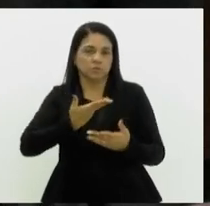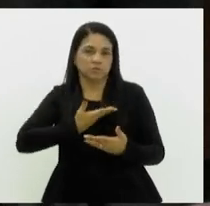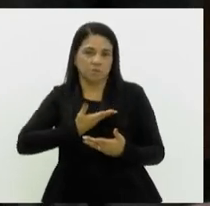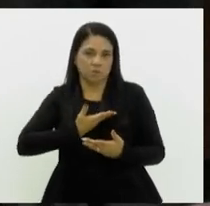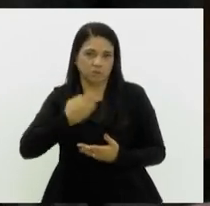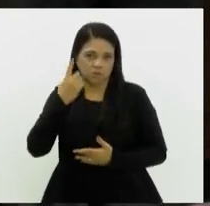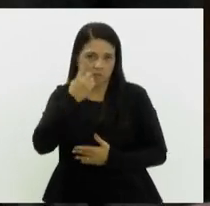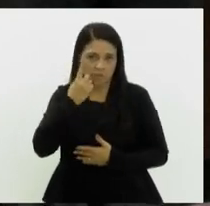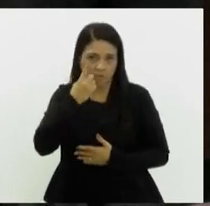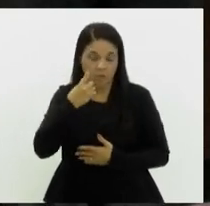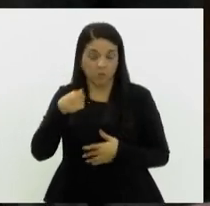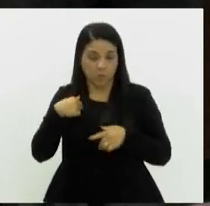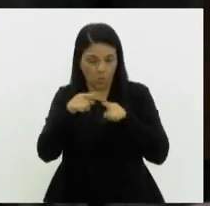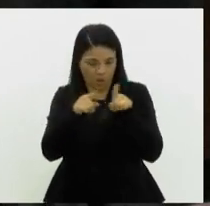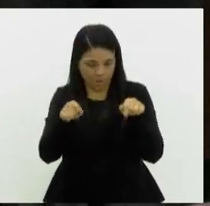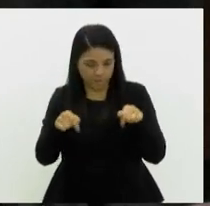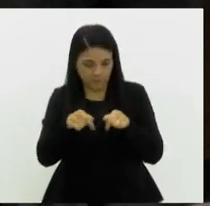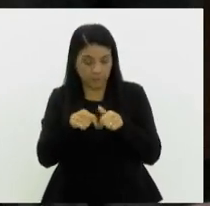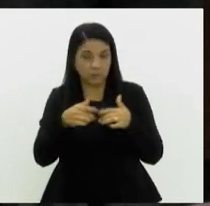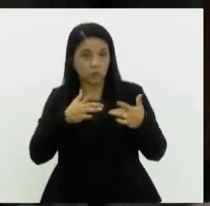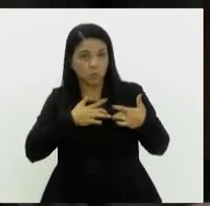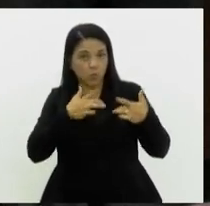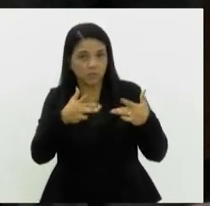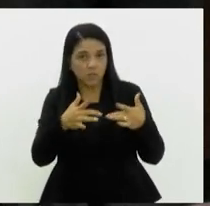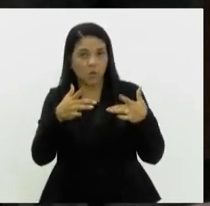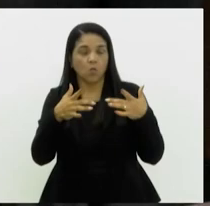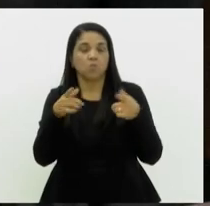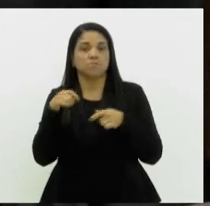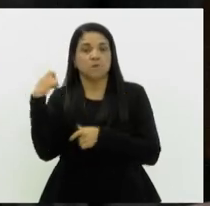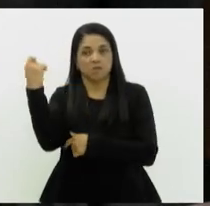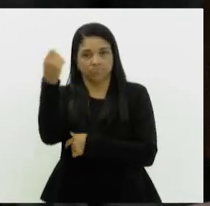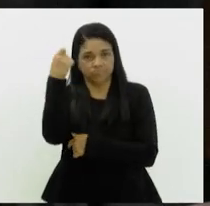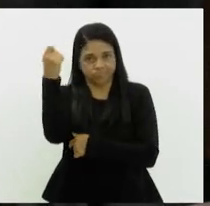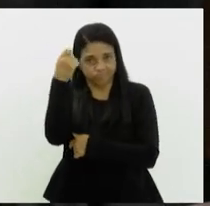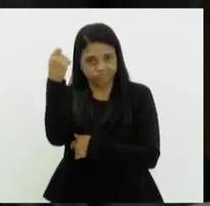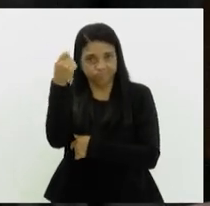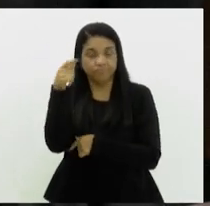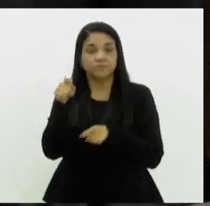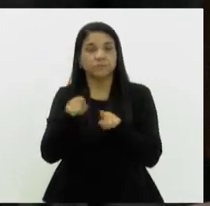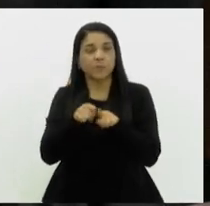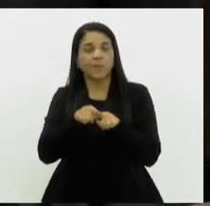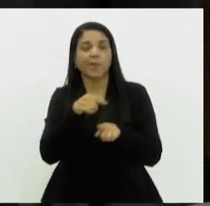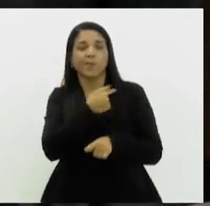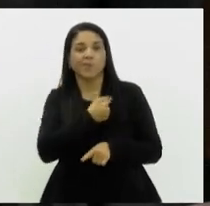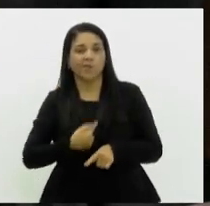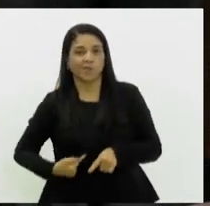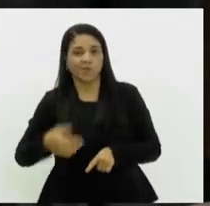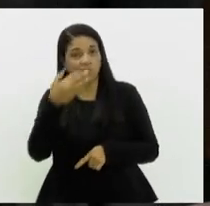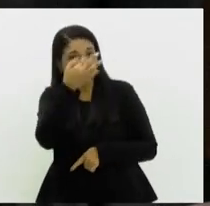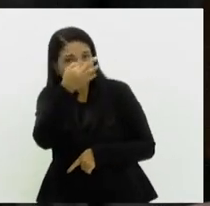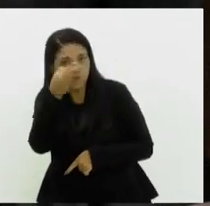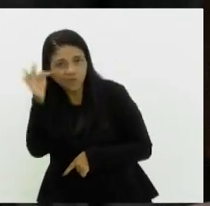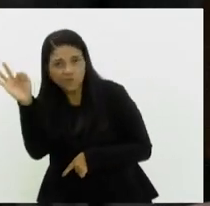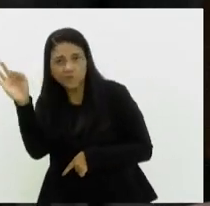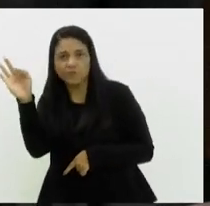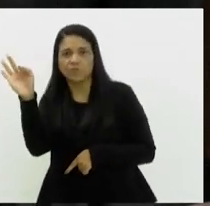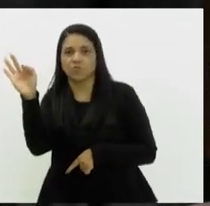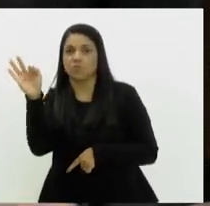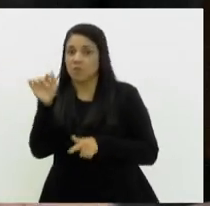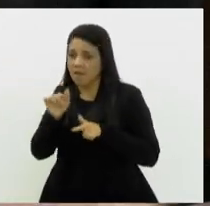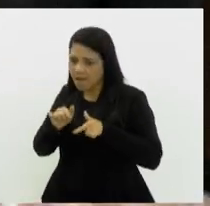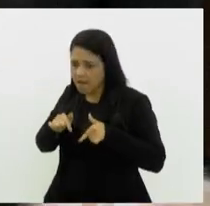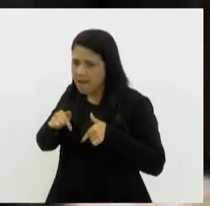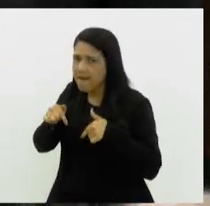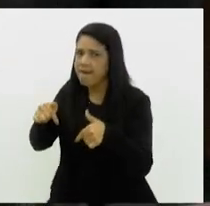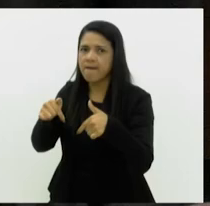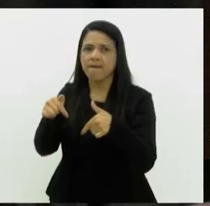semana uma campanha de doação para o Rio Grande do Sul, mas que também o governo federal seja ágil